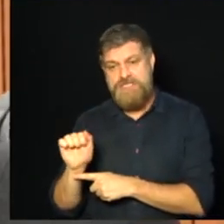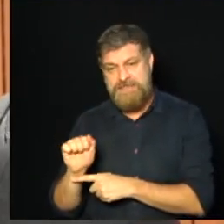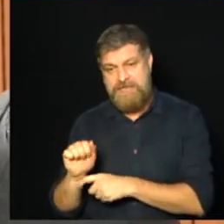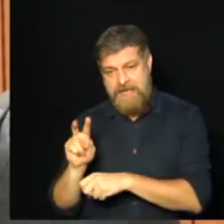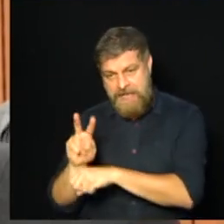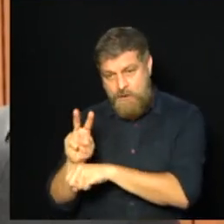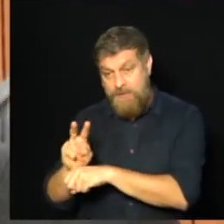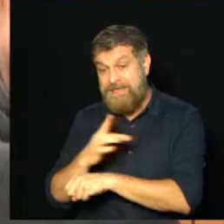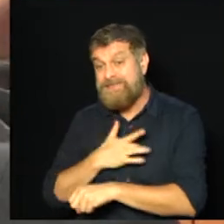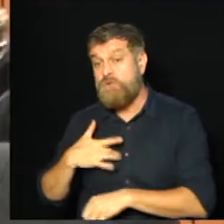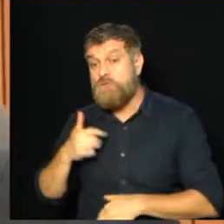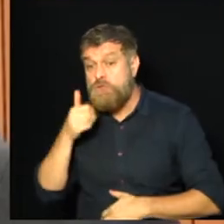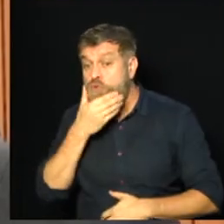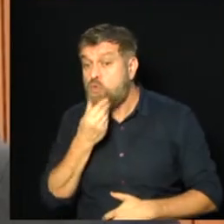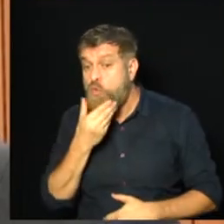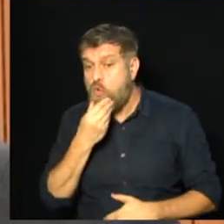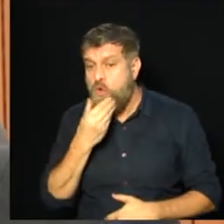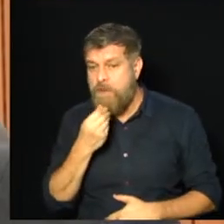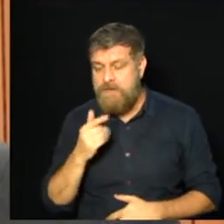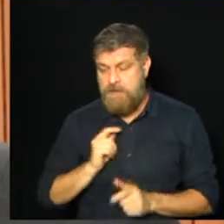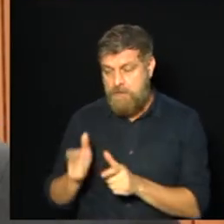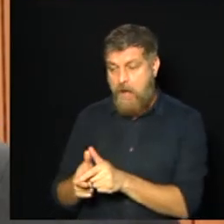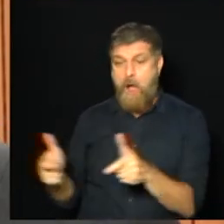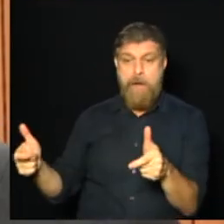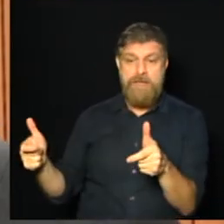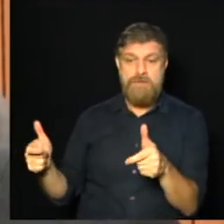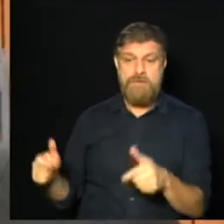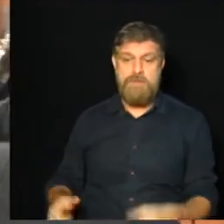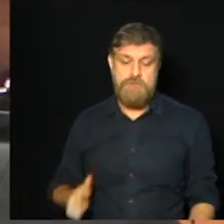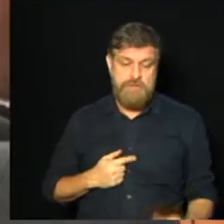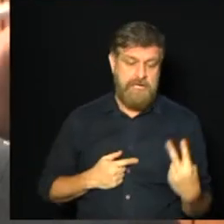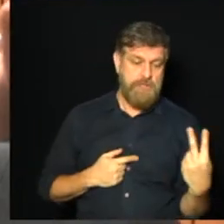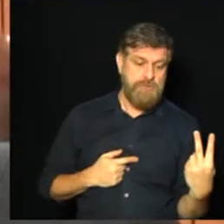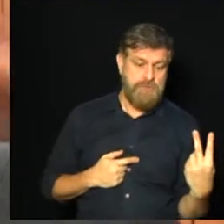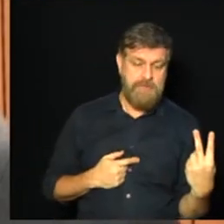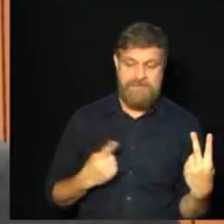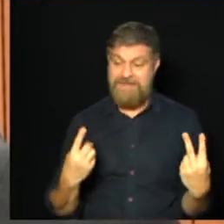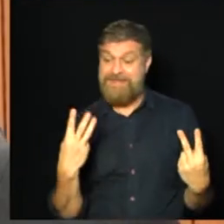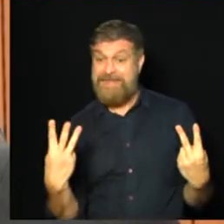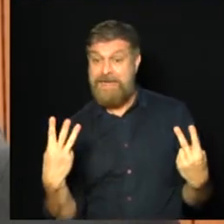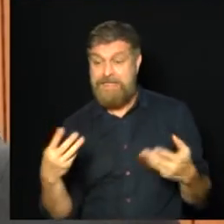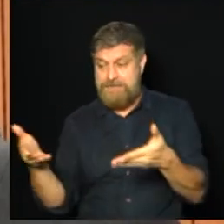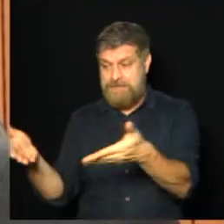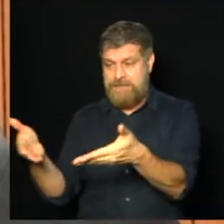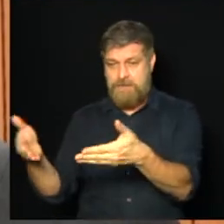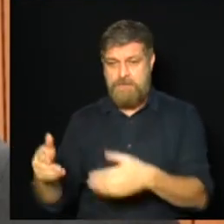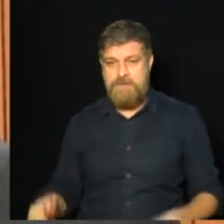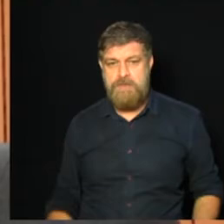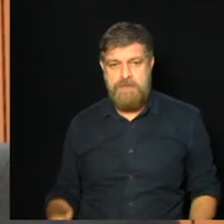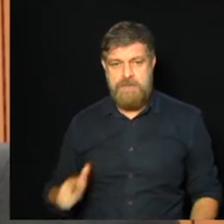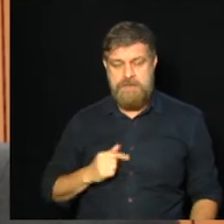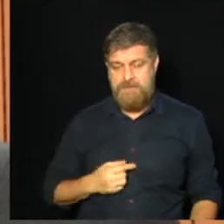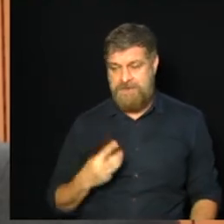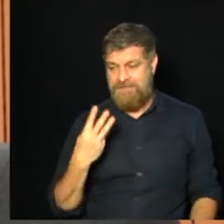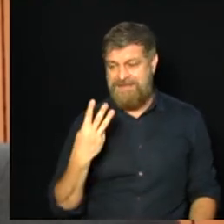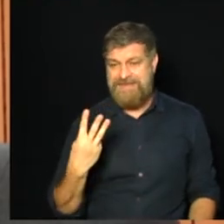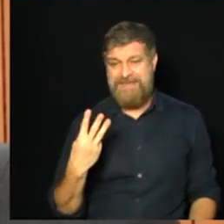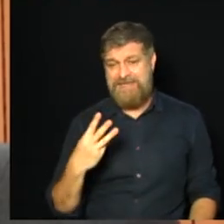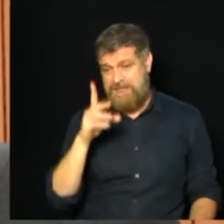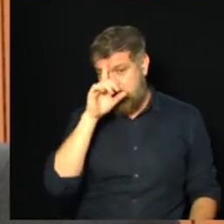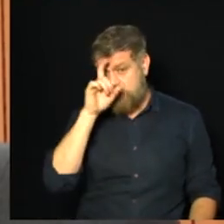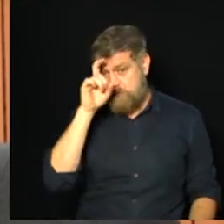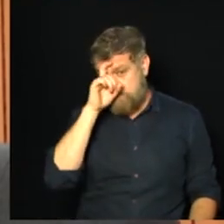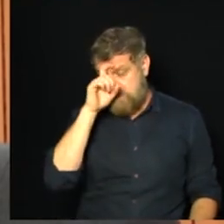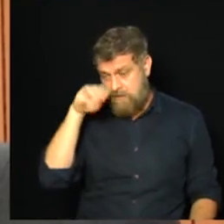maneira tamanha. E a autarquia, a mesma coisa. Era o Hospital Mário Gatti e virou uma autarquia, com 3 hospitais atualmente,